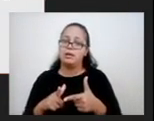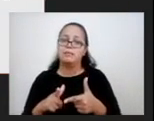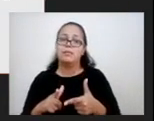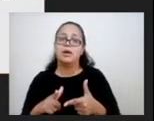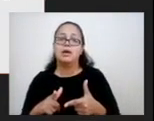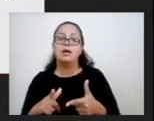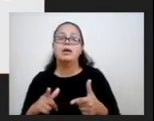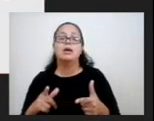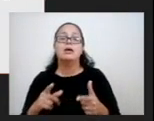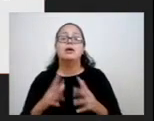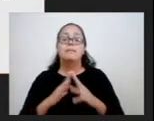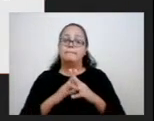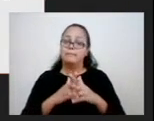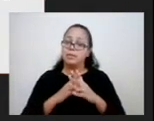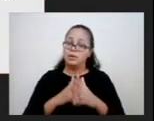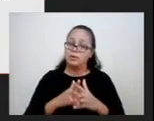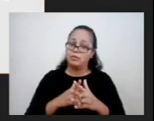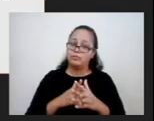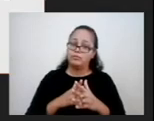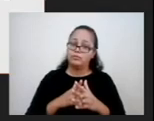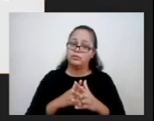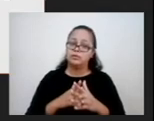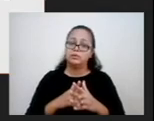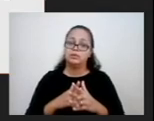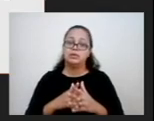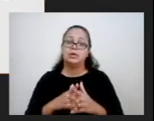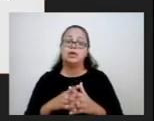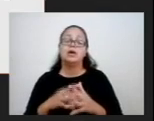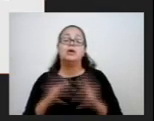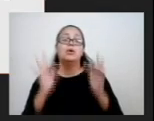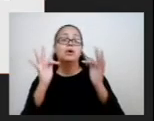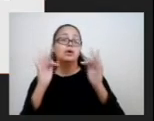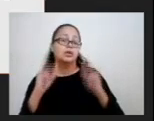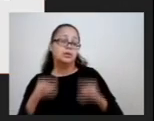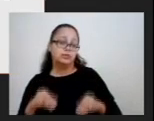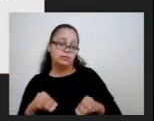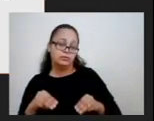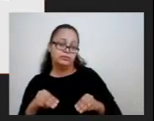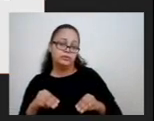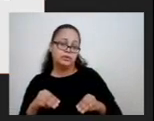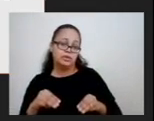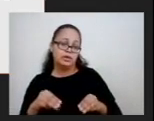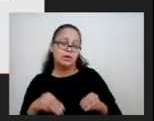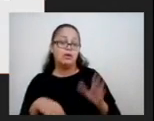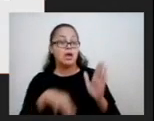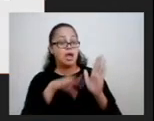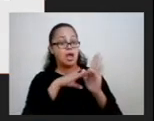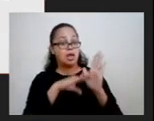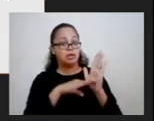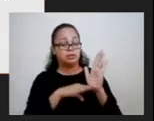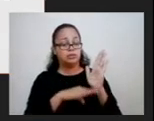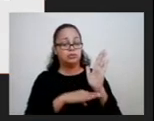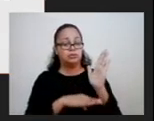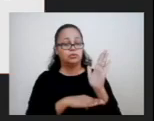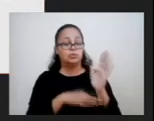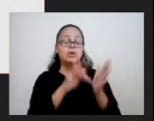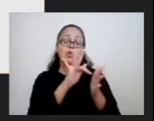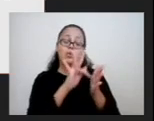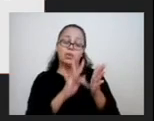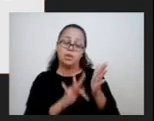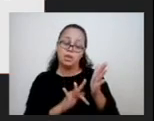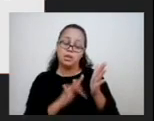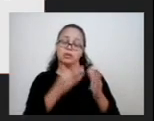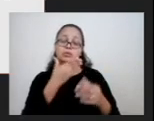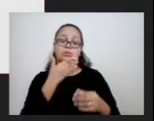que é a maior tensão, e tem o final, o desfecho. Isso vem das narrativas ficcionais, mas essa estrutura deixa o texto bem mais